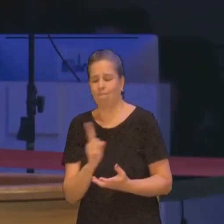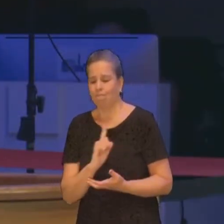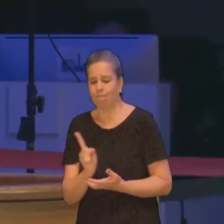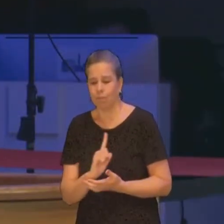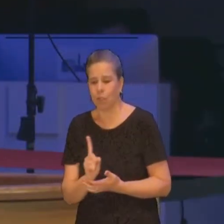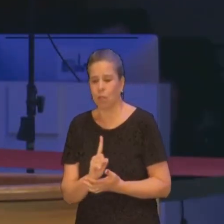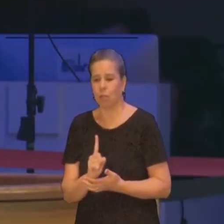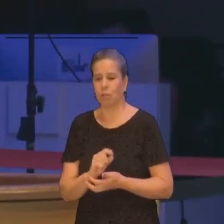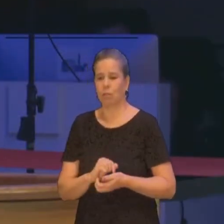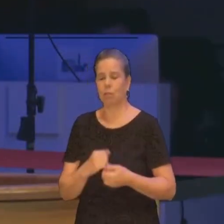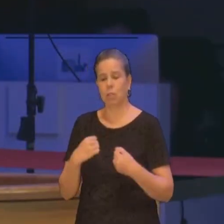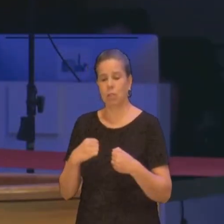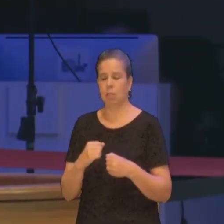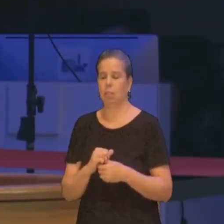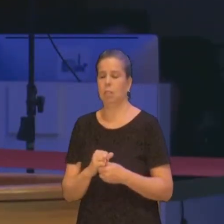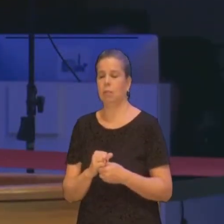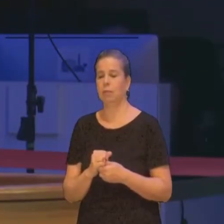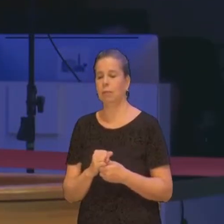forma pesada.